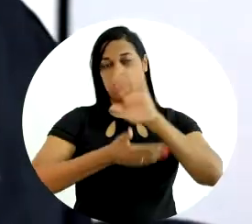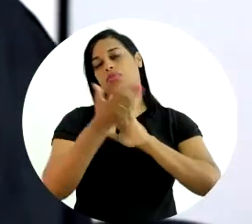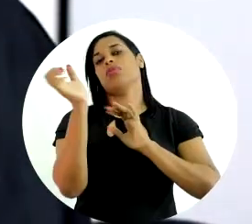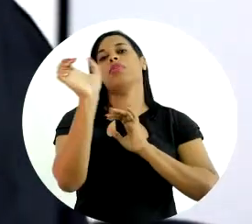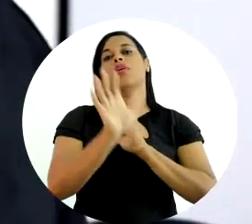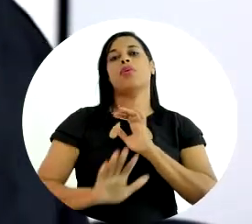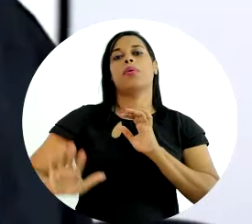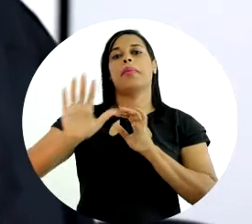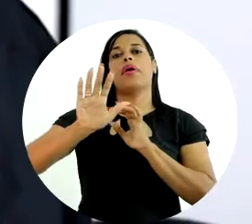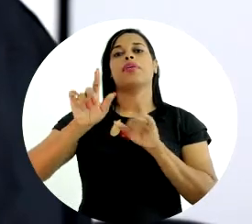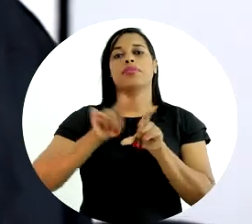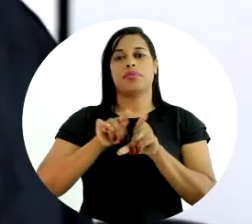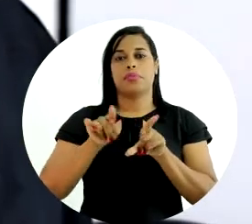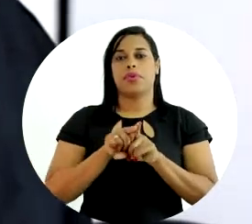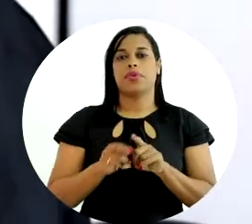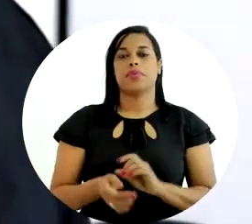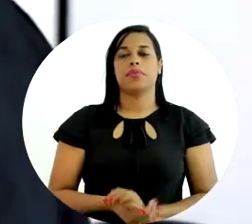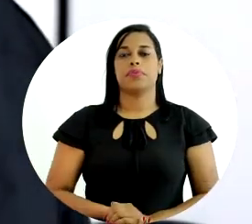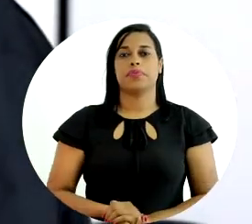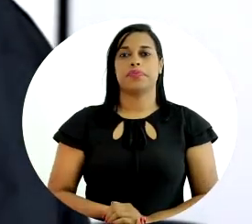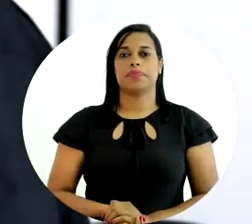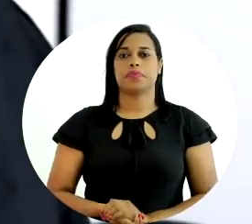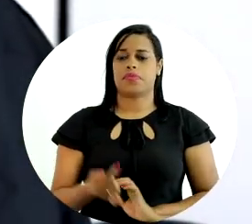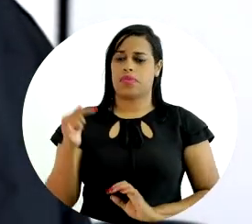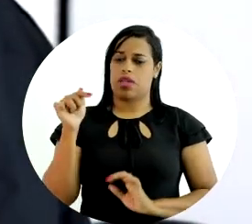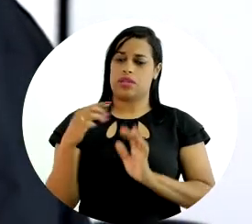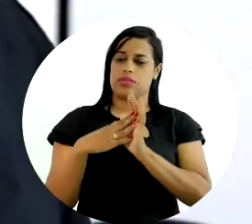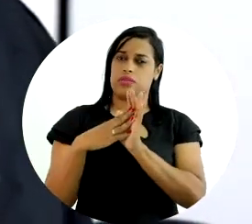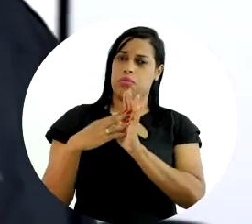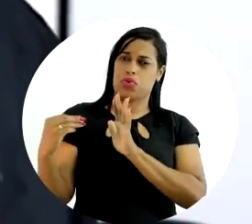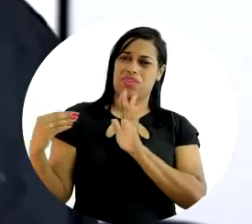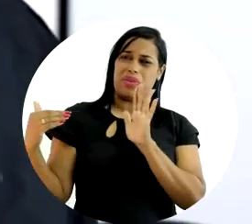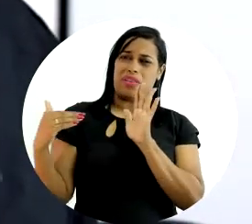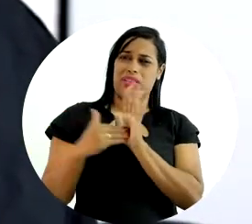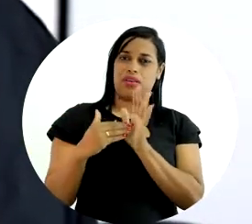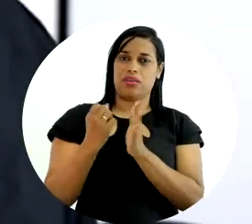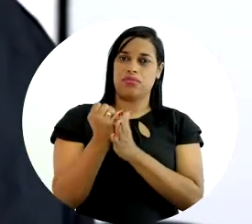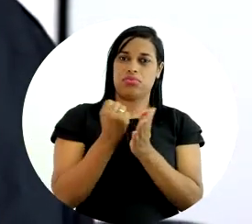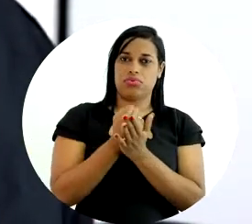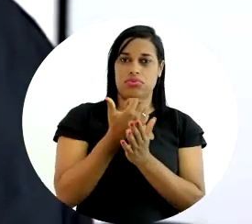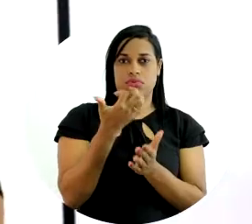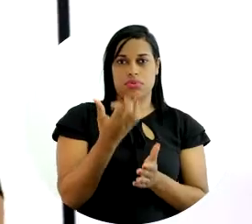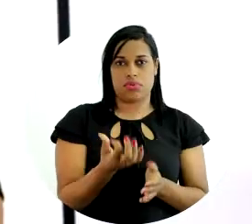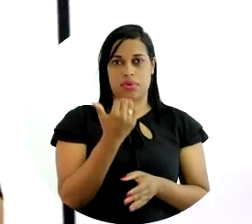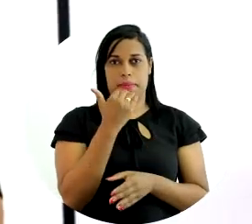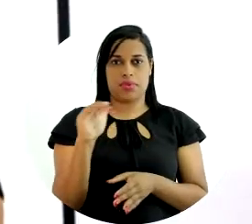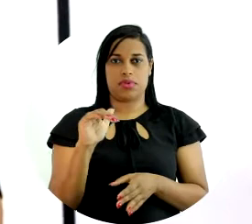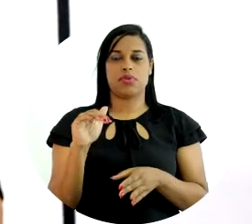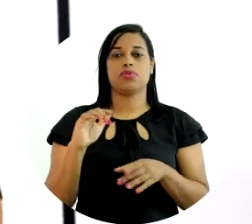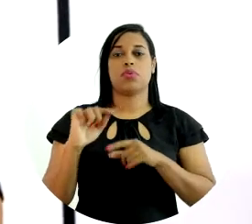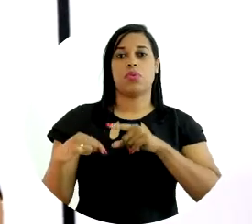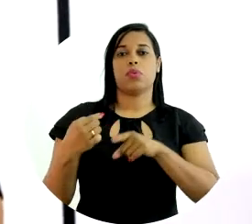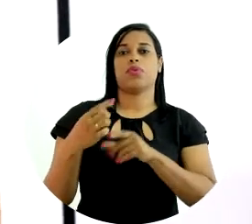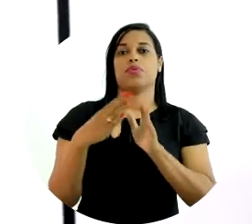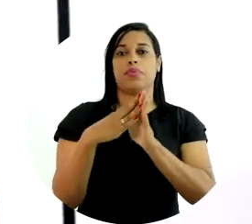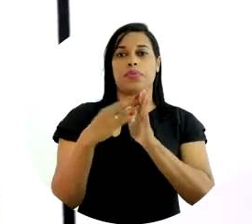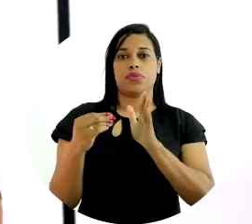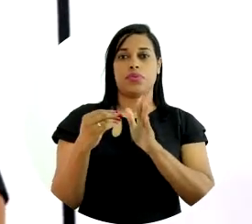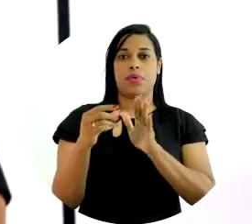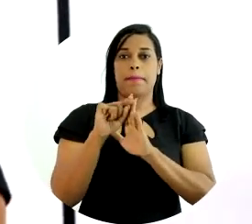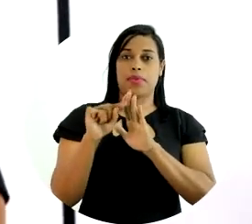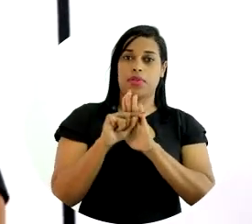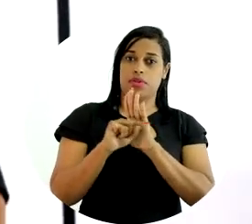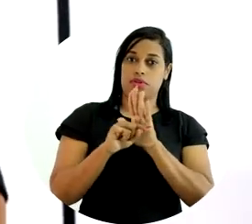faculdades o modelo seguiu até a metade de 2013 depois foi substituído uso o